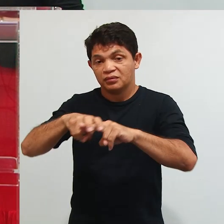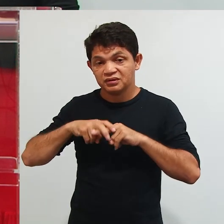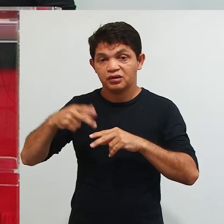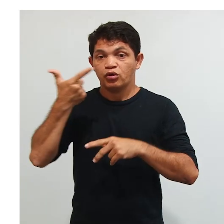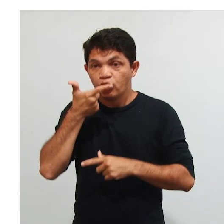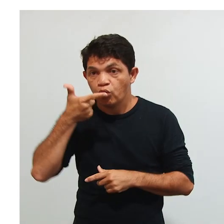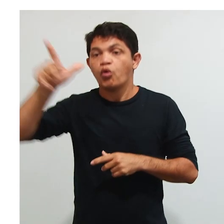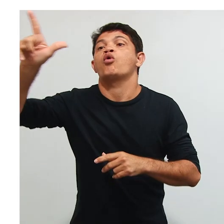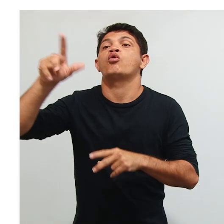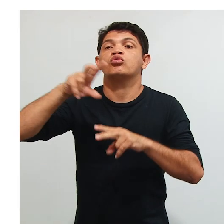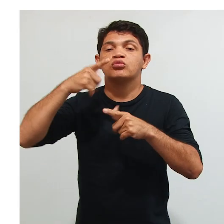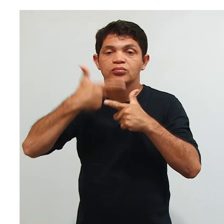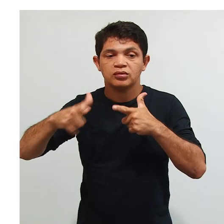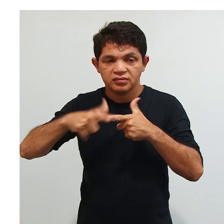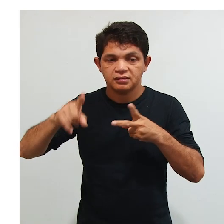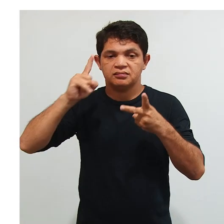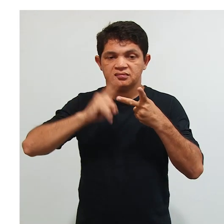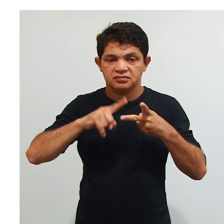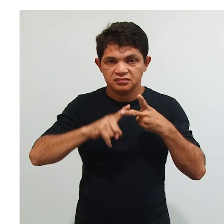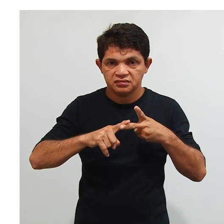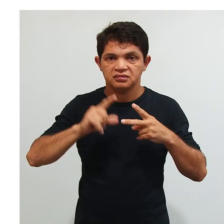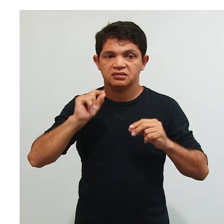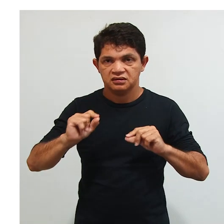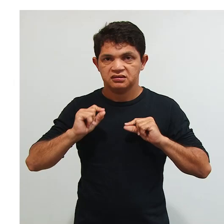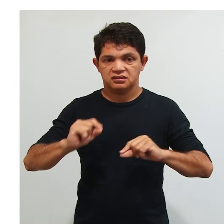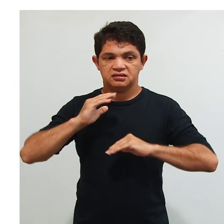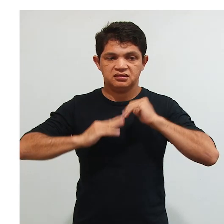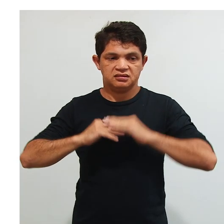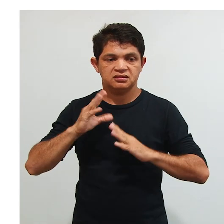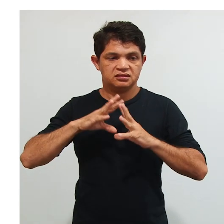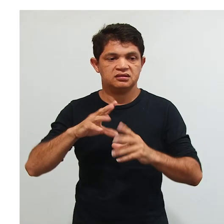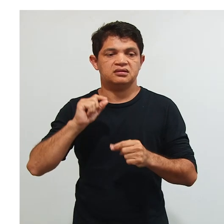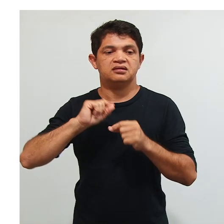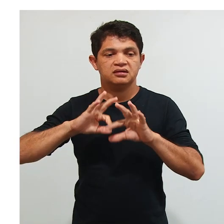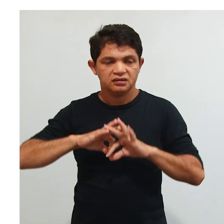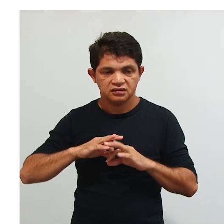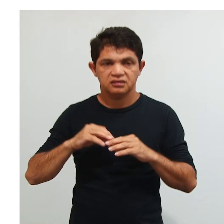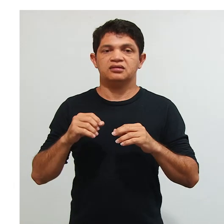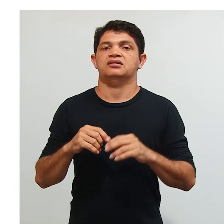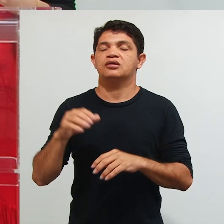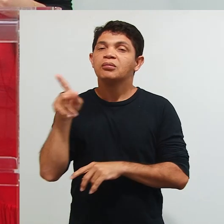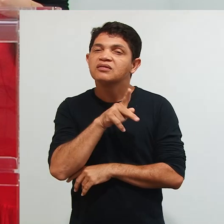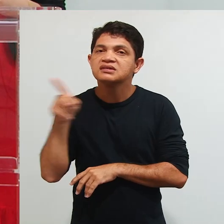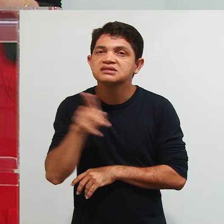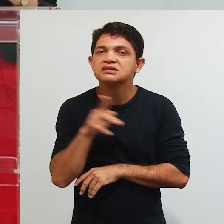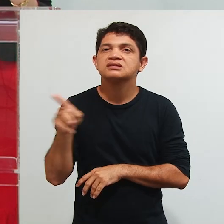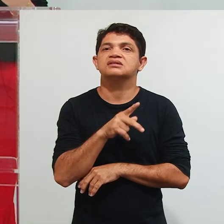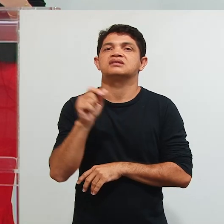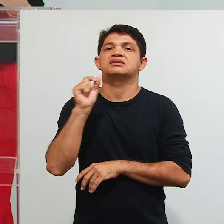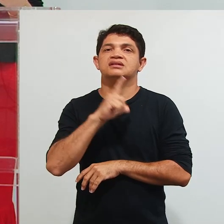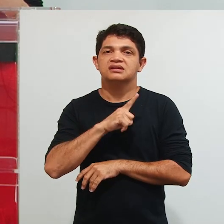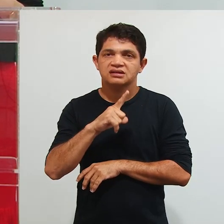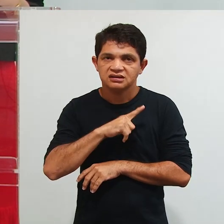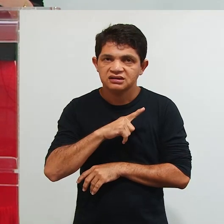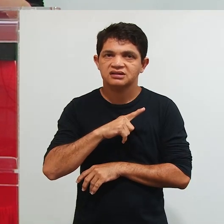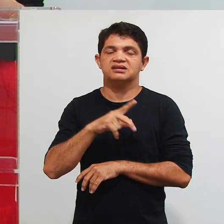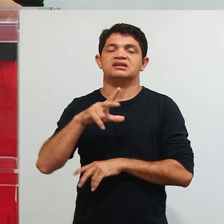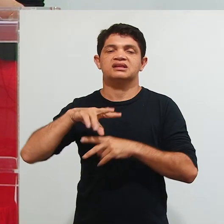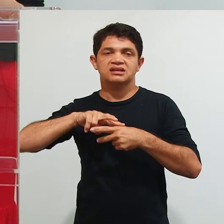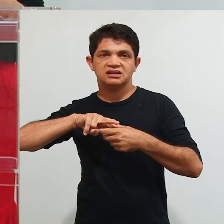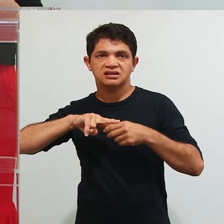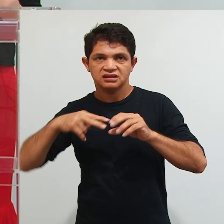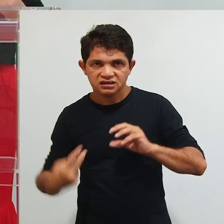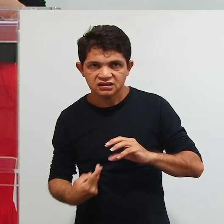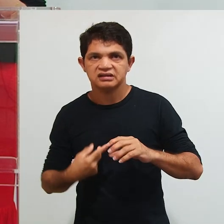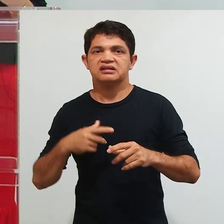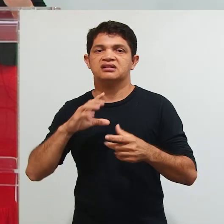Outra causa é com relação à relação mesmo do professor-aluno. Será que esse professor e esse aluno, eles têm uma boa relação?